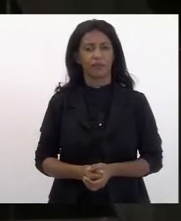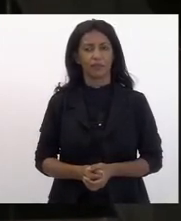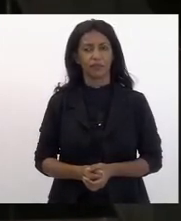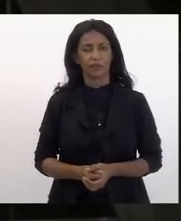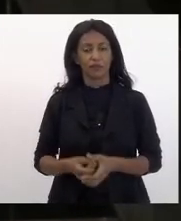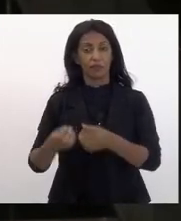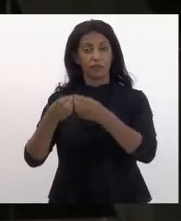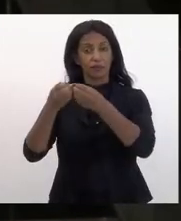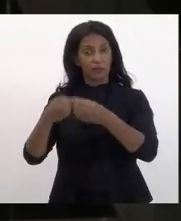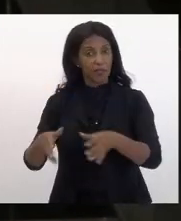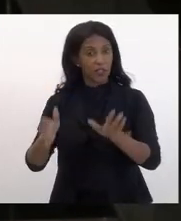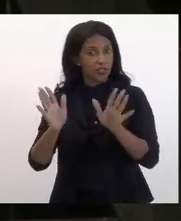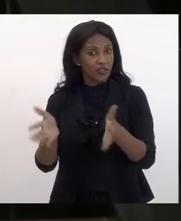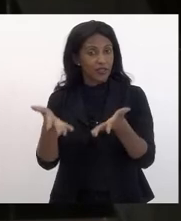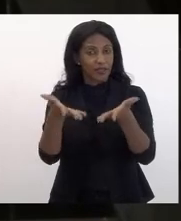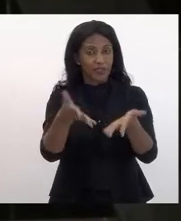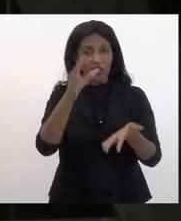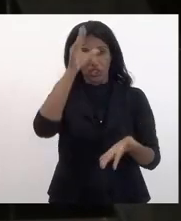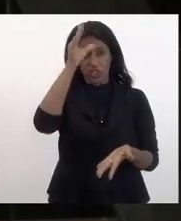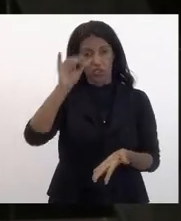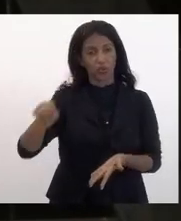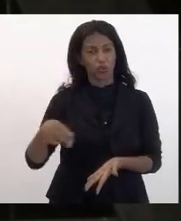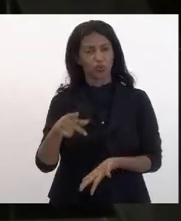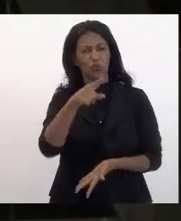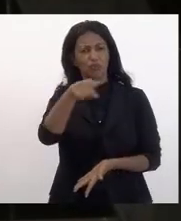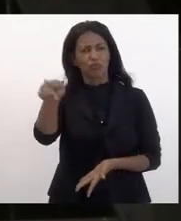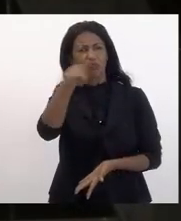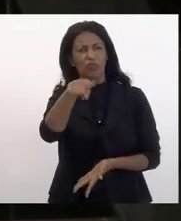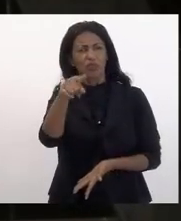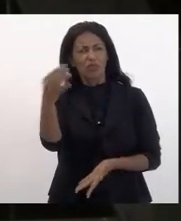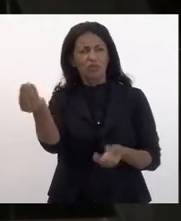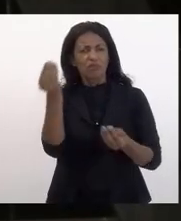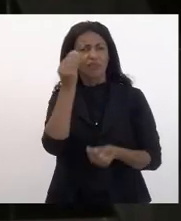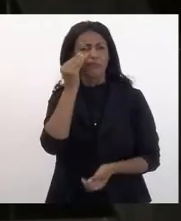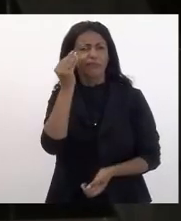O prejuízo já está causado, Tia Ju e vocês que me ouvem.